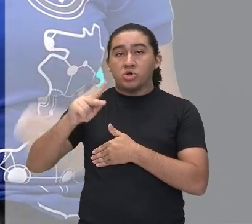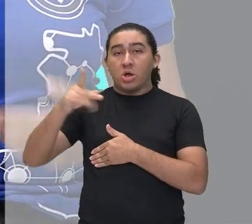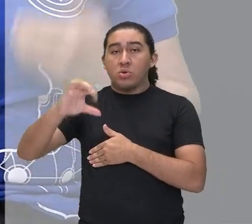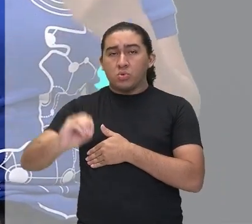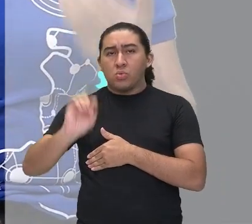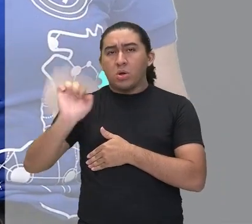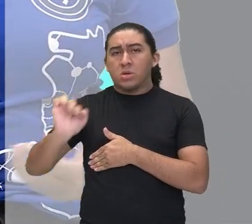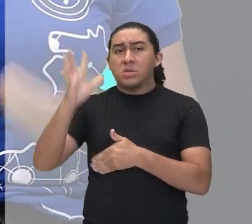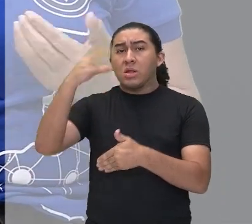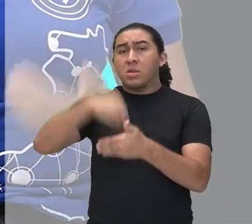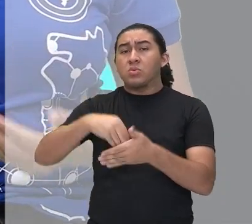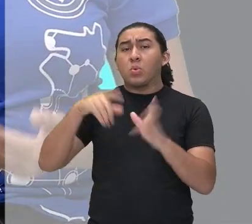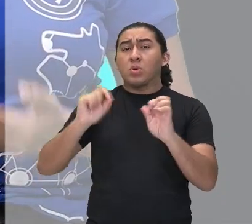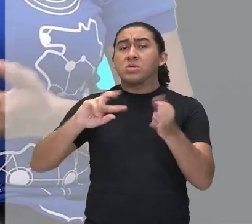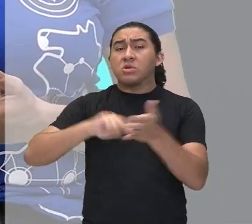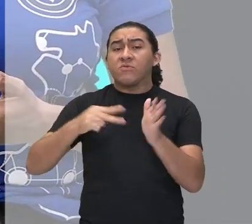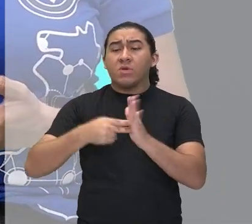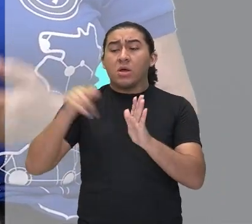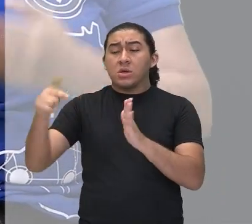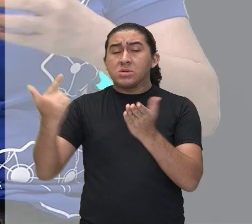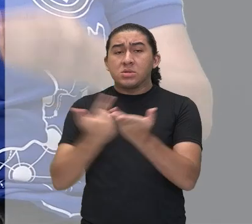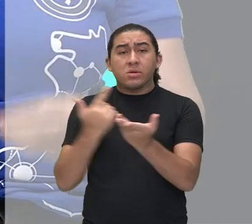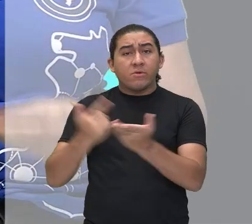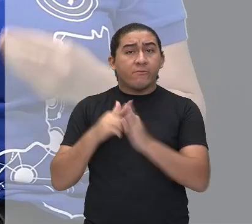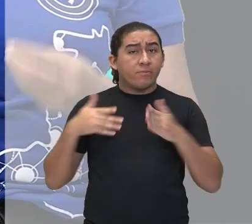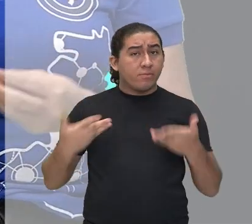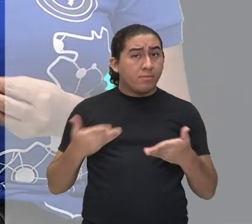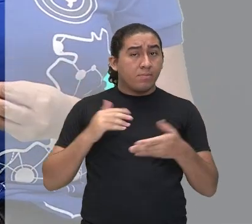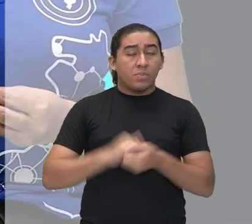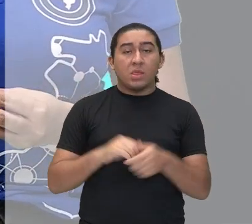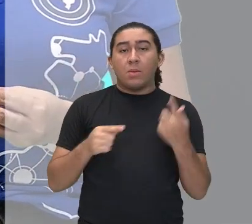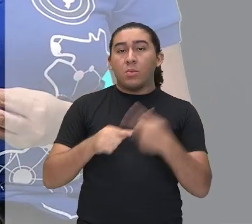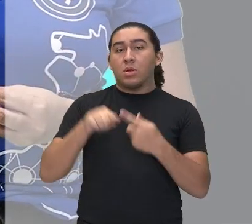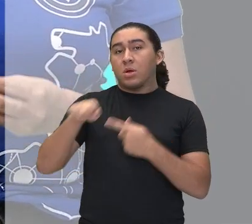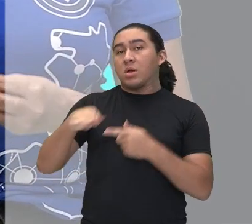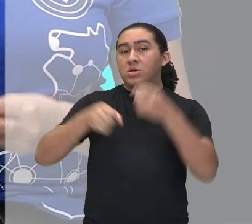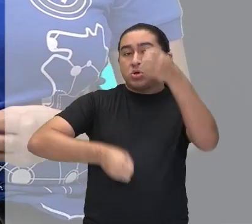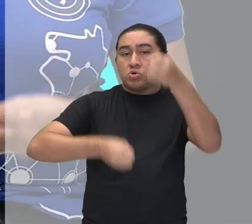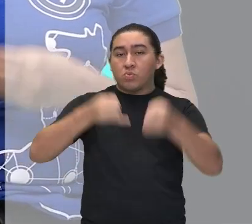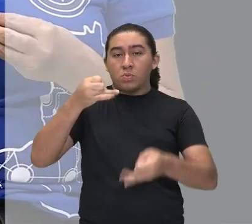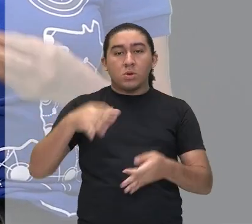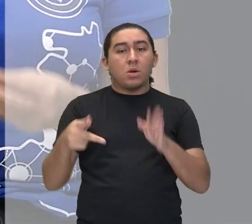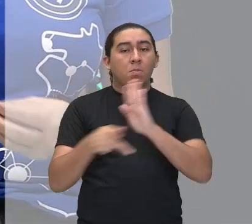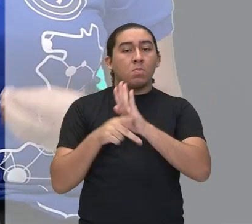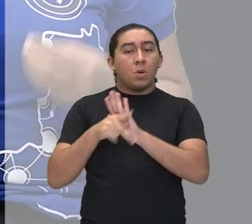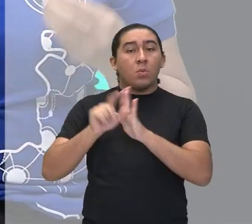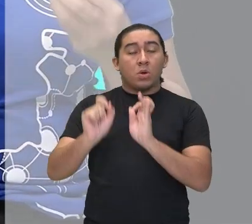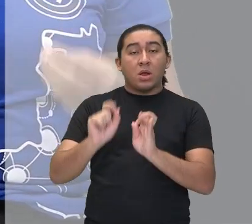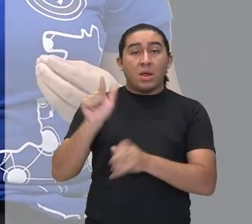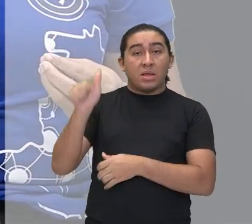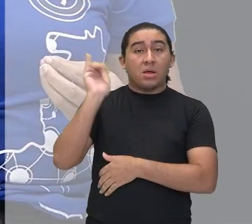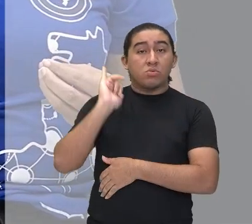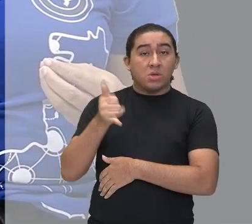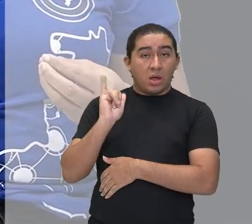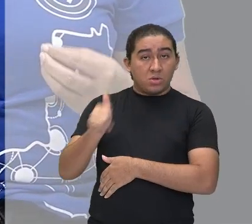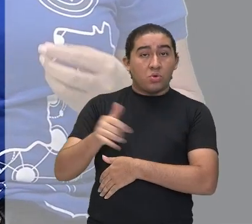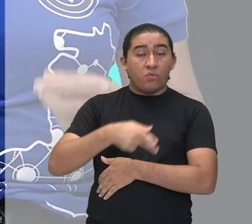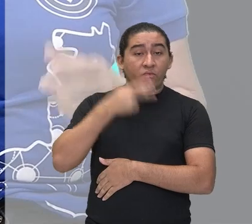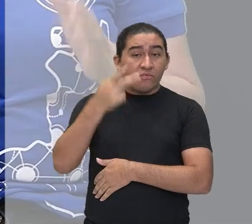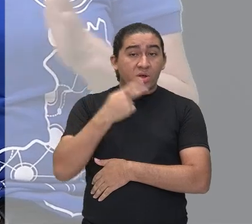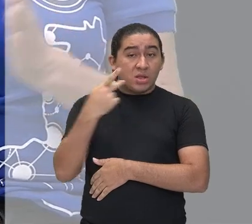que é Memórias Póstumas de Brás Cubas? Porque ele vai relatar né? Ele é o narrador, ele vai